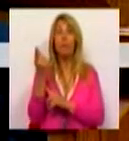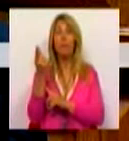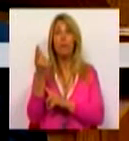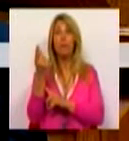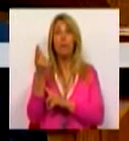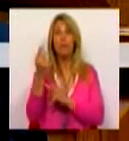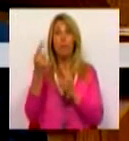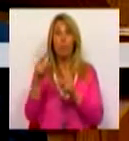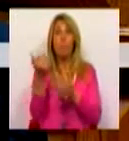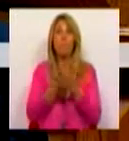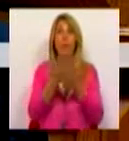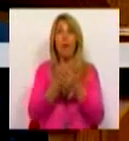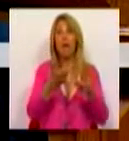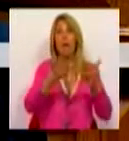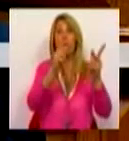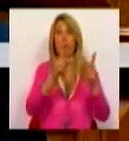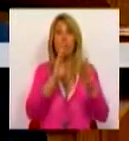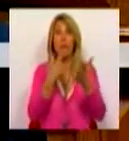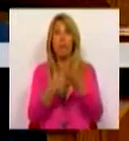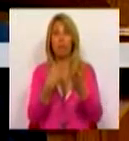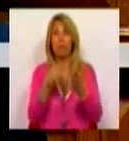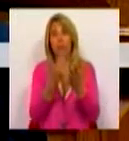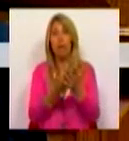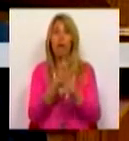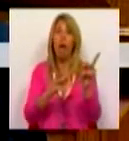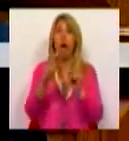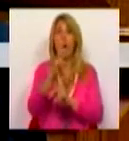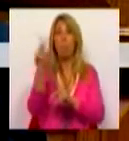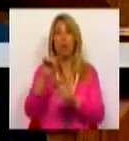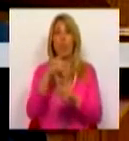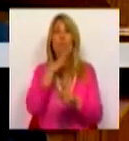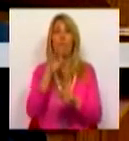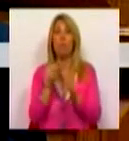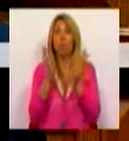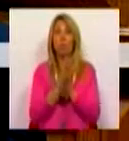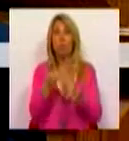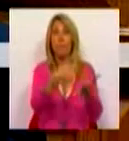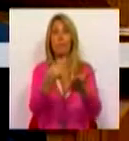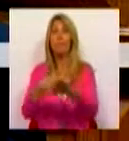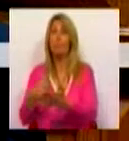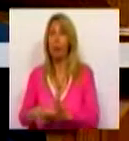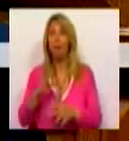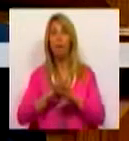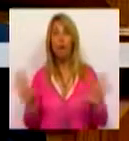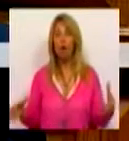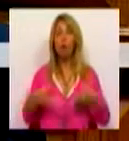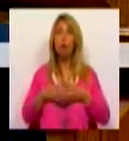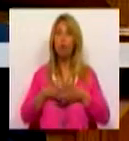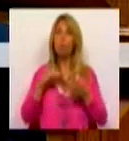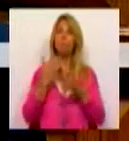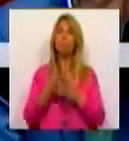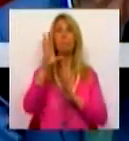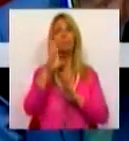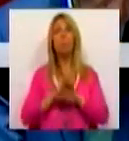para todas as famílias. Foi por isso que aqui todos em conjunto construímos as soluções que permitiram alargar a tarifa social da